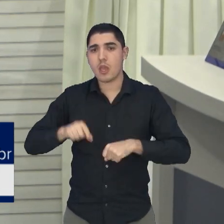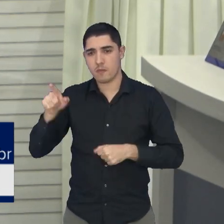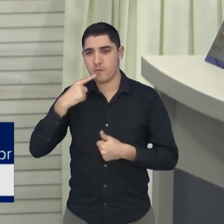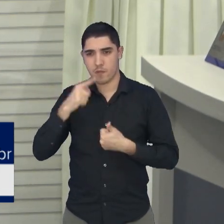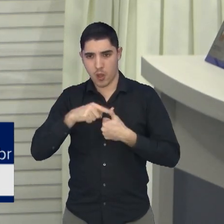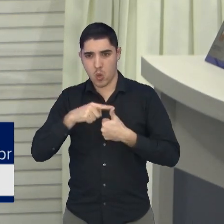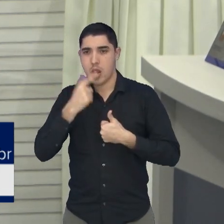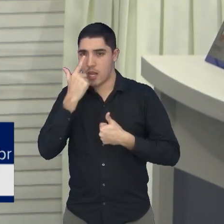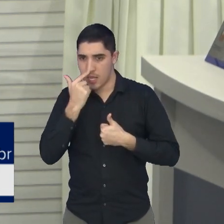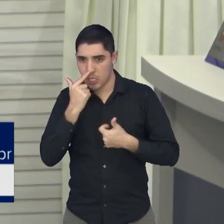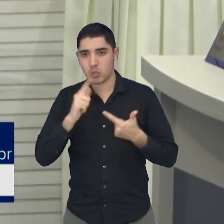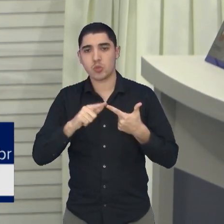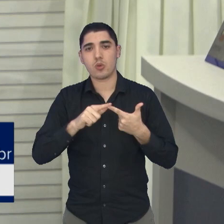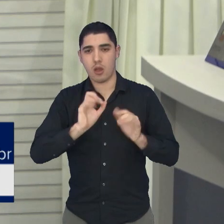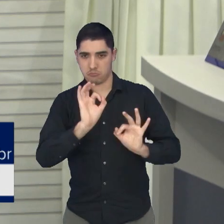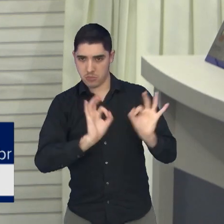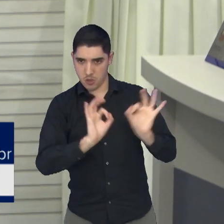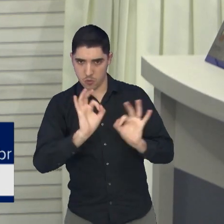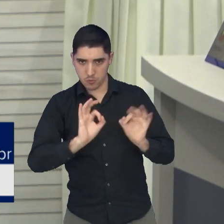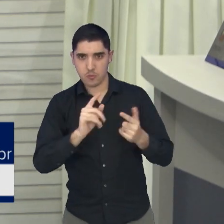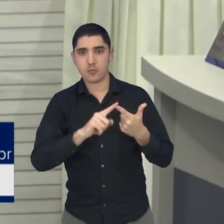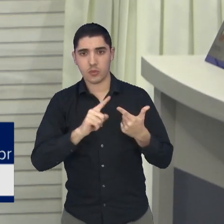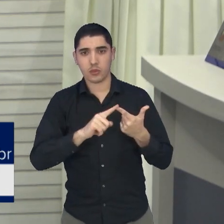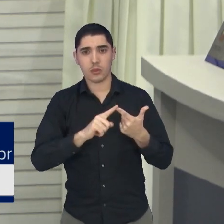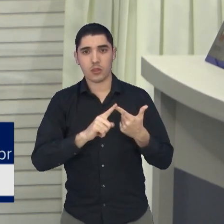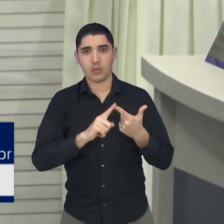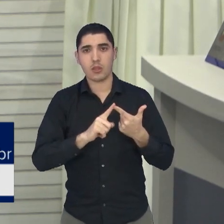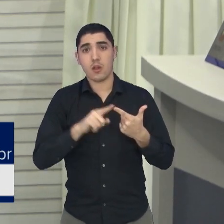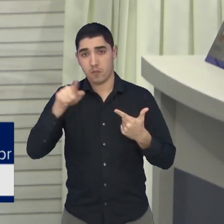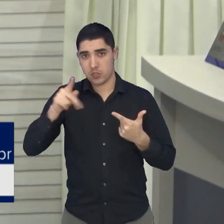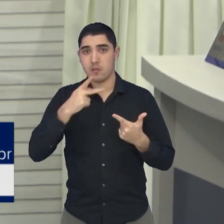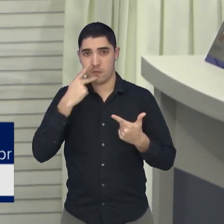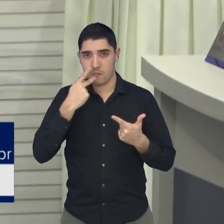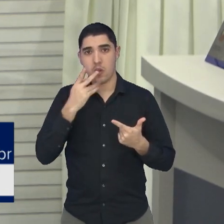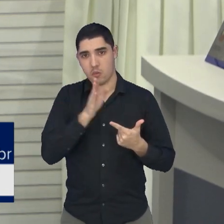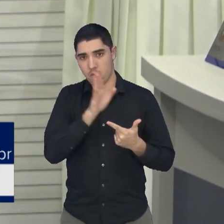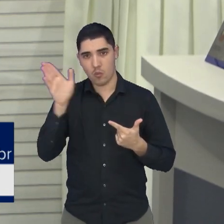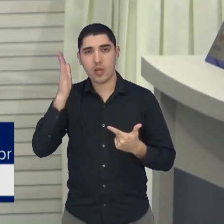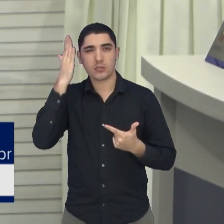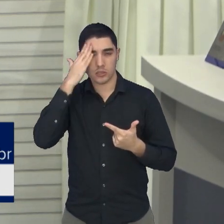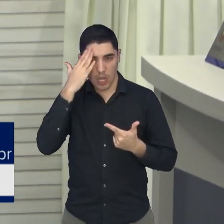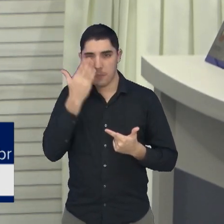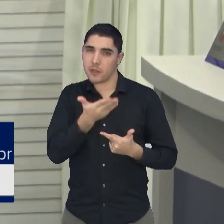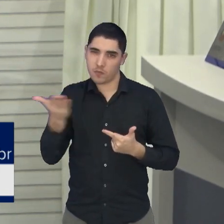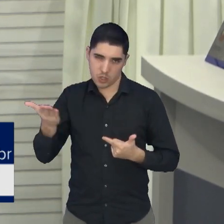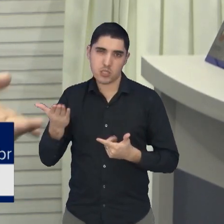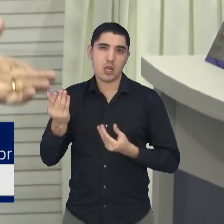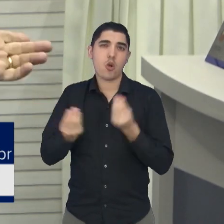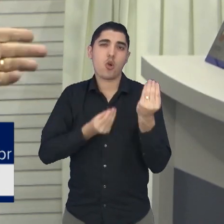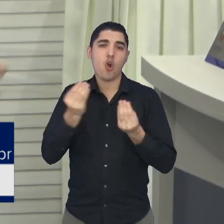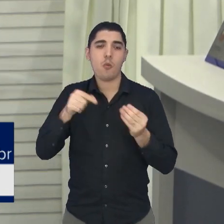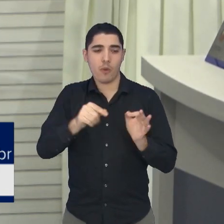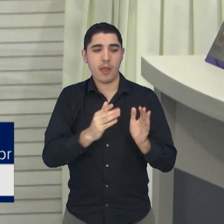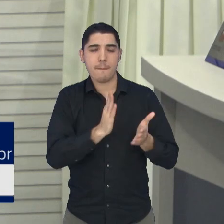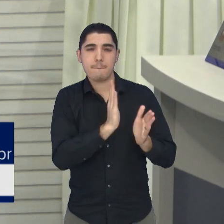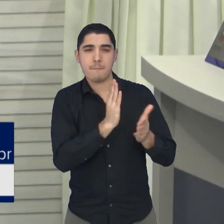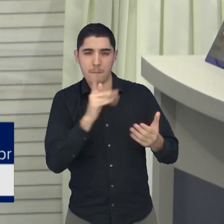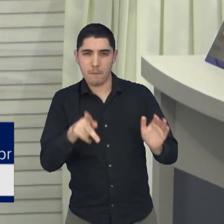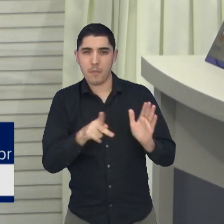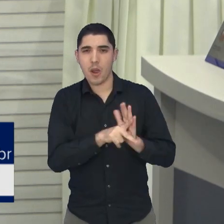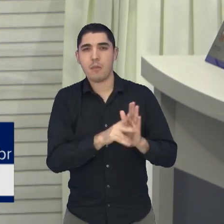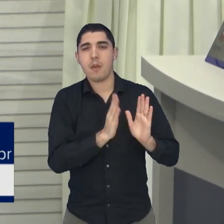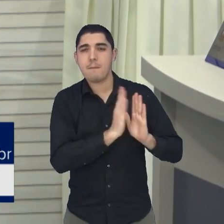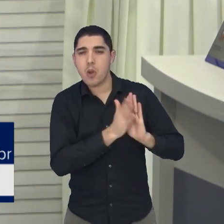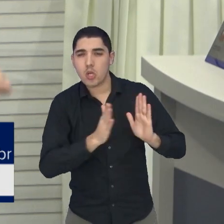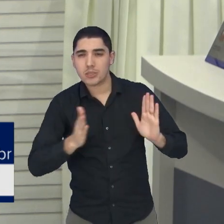lixo, regularização. Sabe que o processo está em regularização, vocês já foram governo, sabe como que é o processo. Não adianta a gente fazer, passar mel na